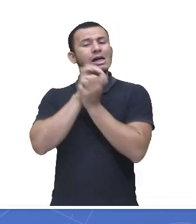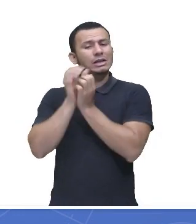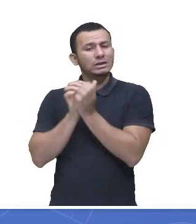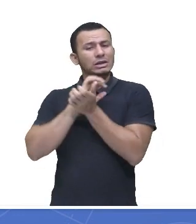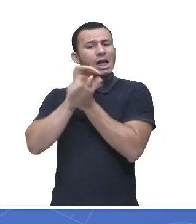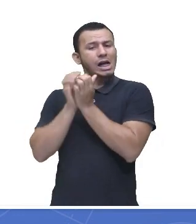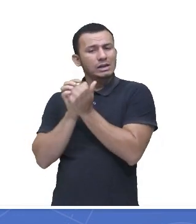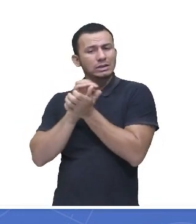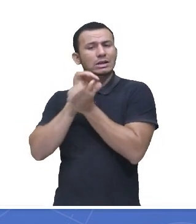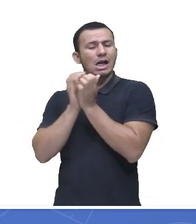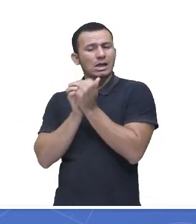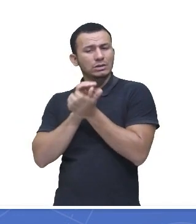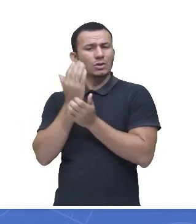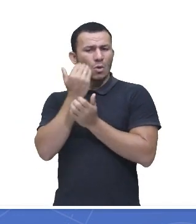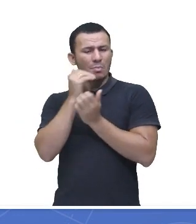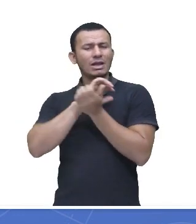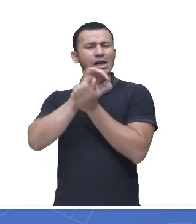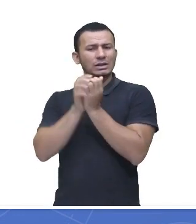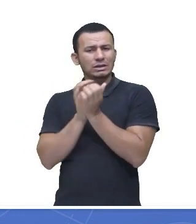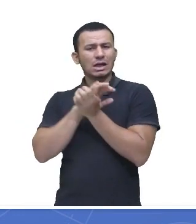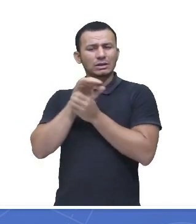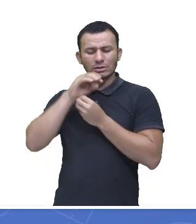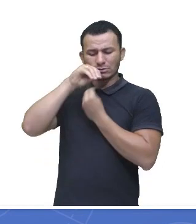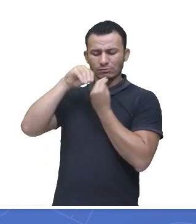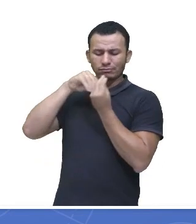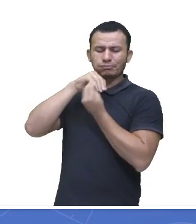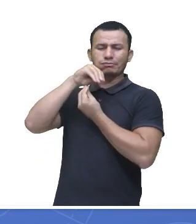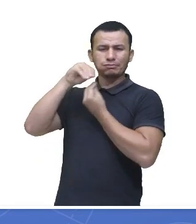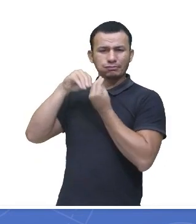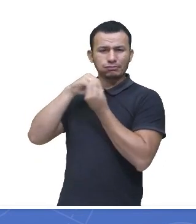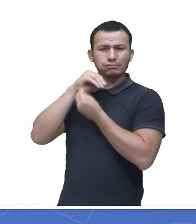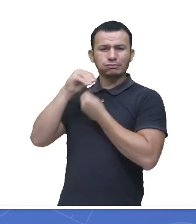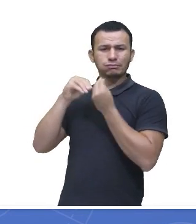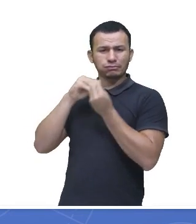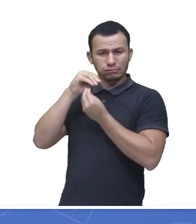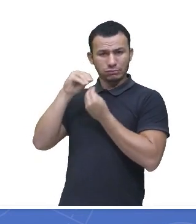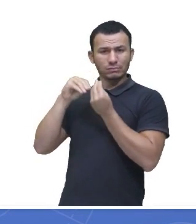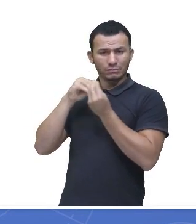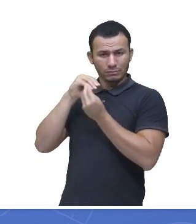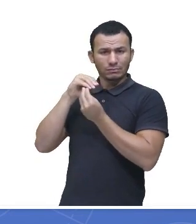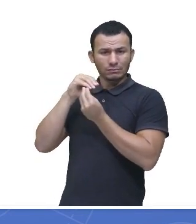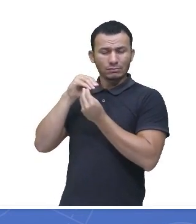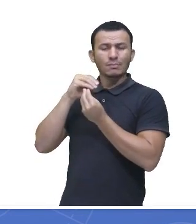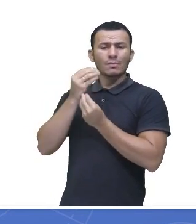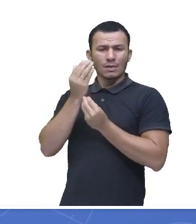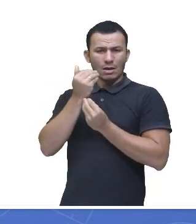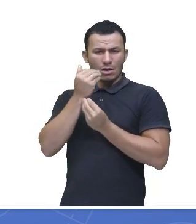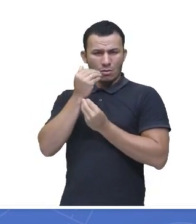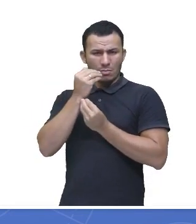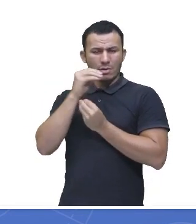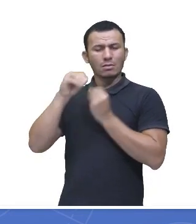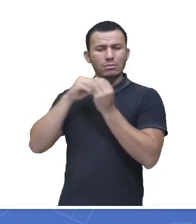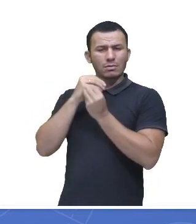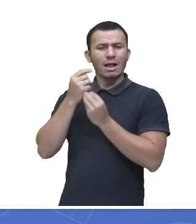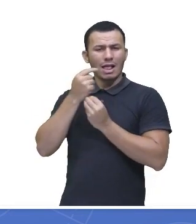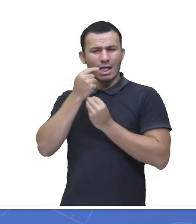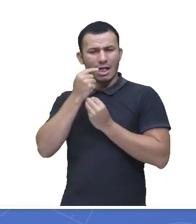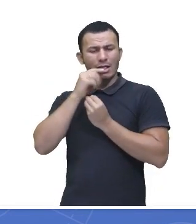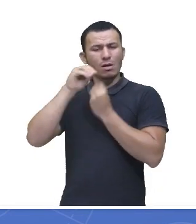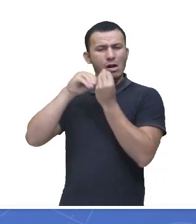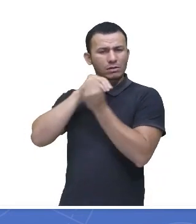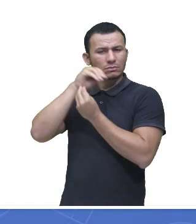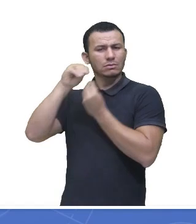meu alimento, eu vou misturar o meu alimento, não é, com a língua ali e eu